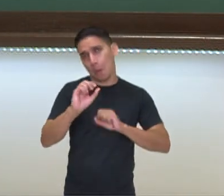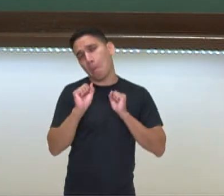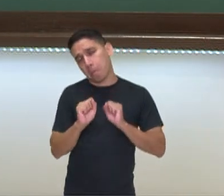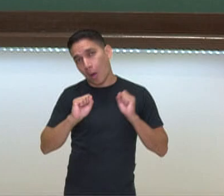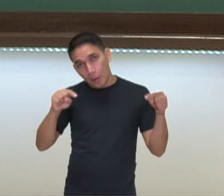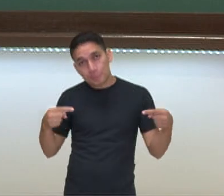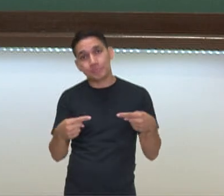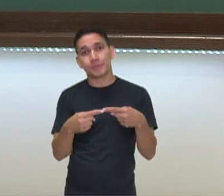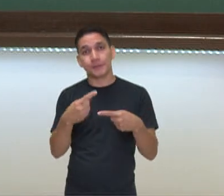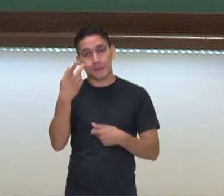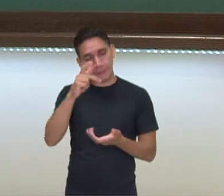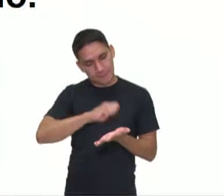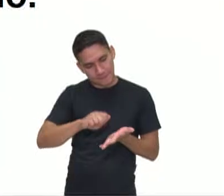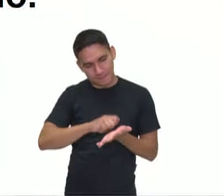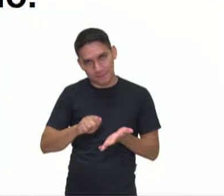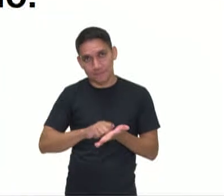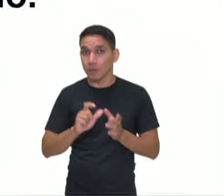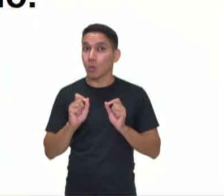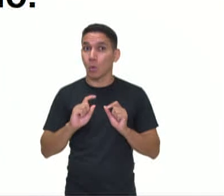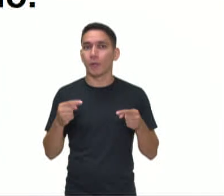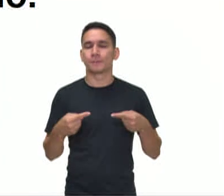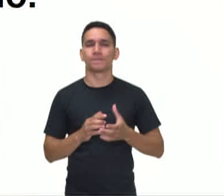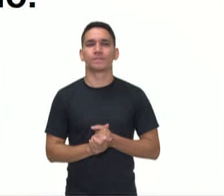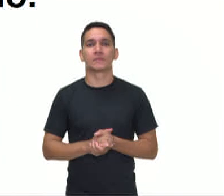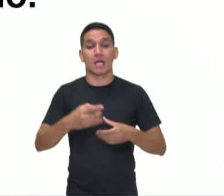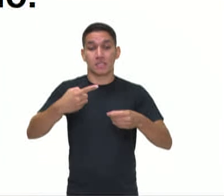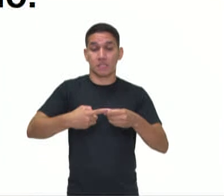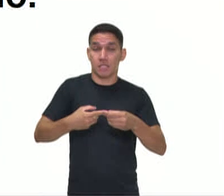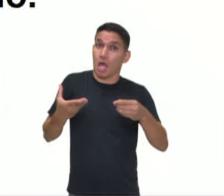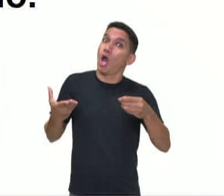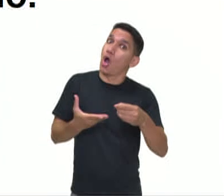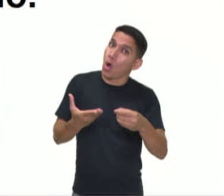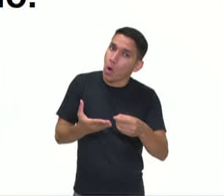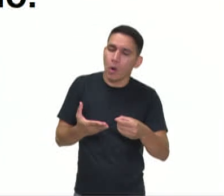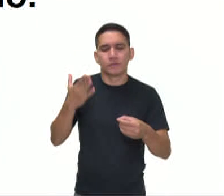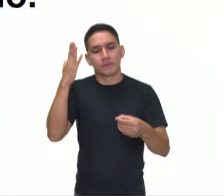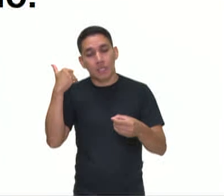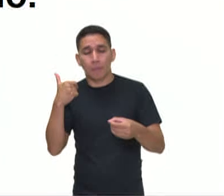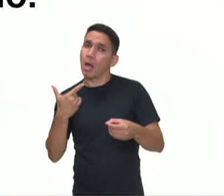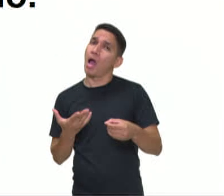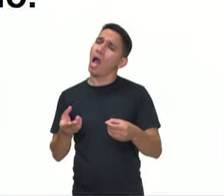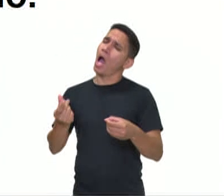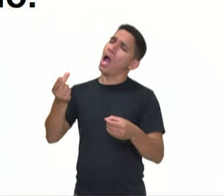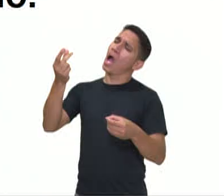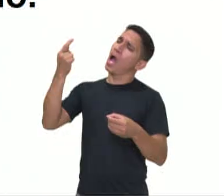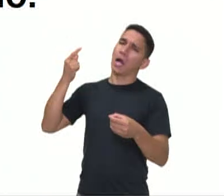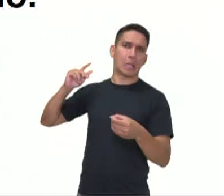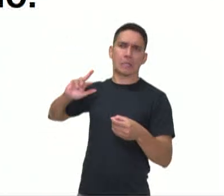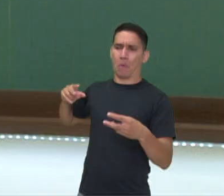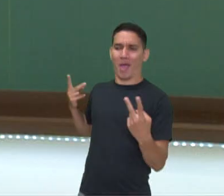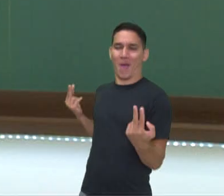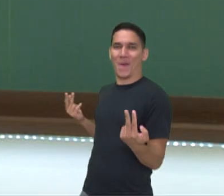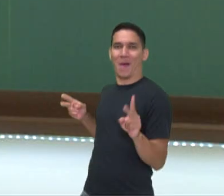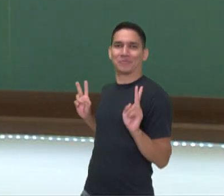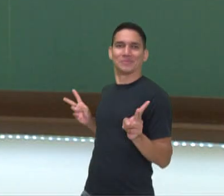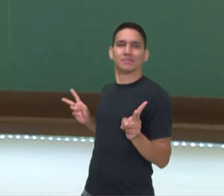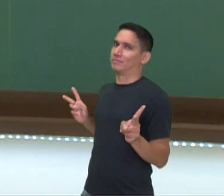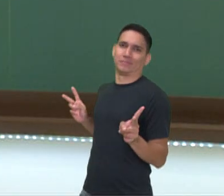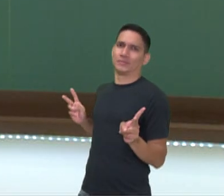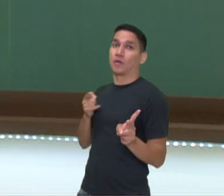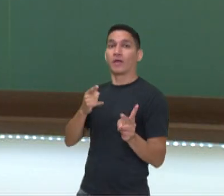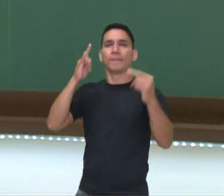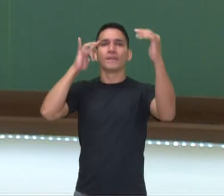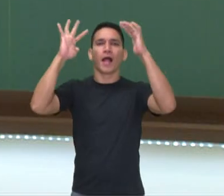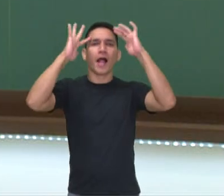poderia ter posto aí no seu caderno, que a cidade como conhecemos hoje não era assim desde o início. Então você ia fazer uma reflexão sobre a sua